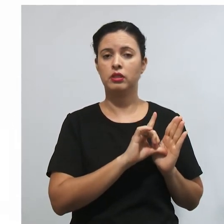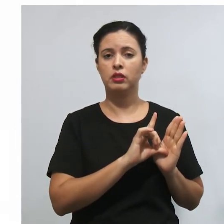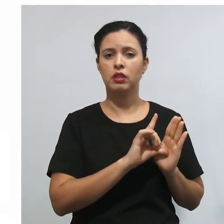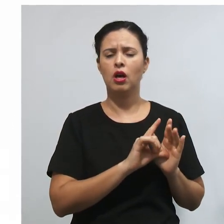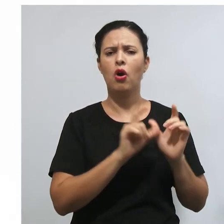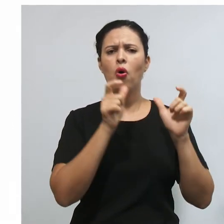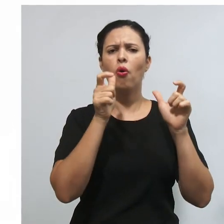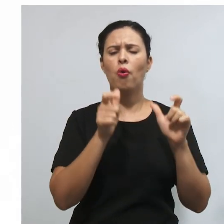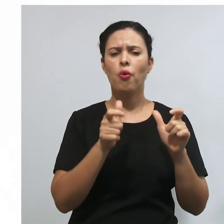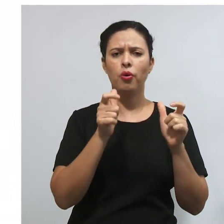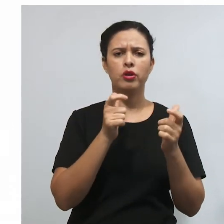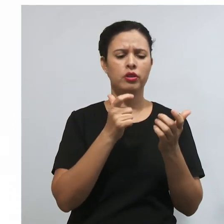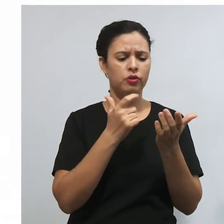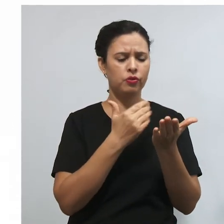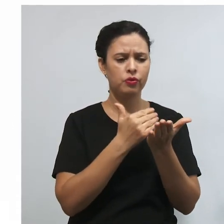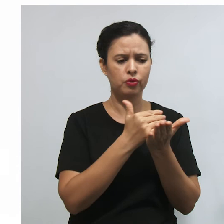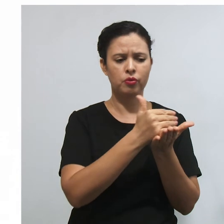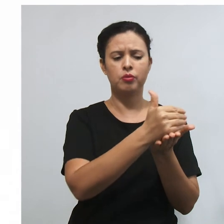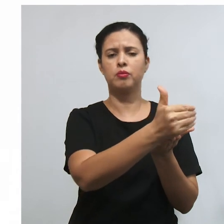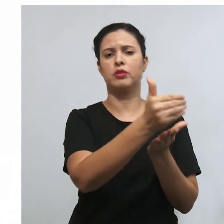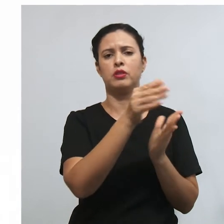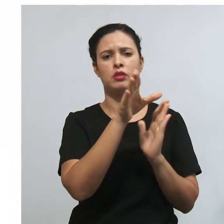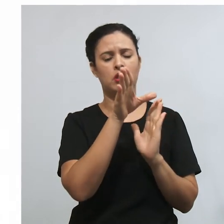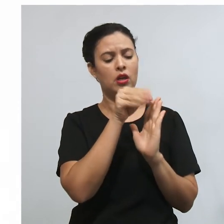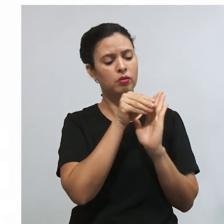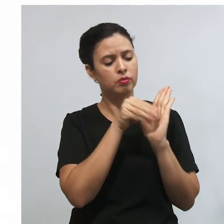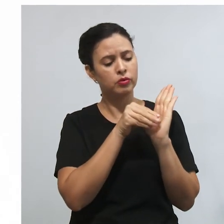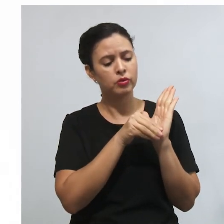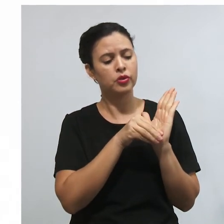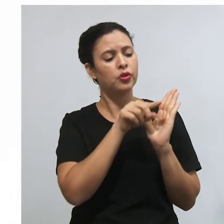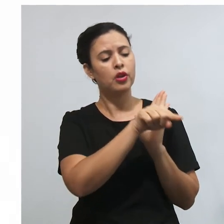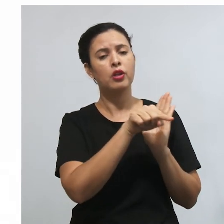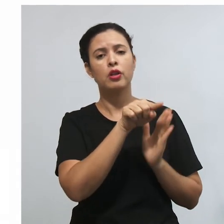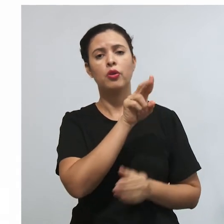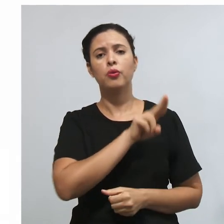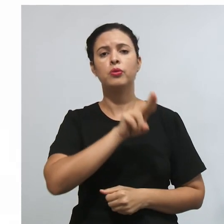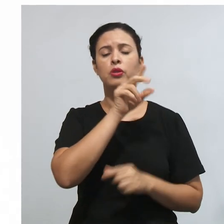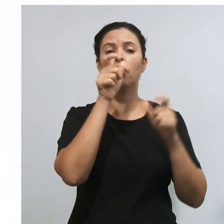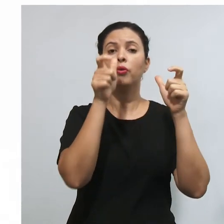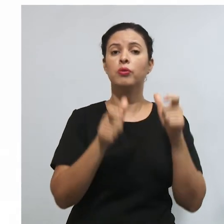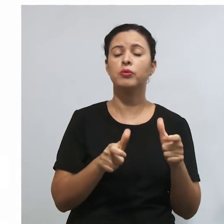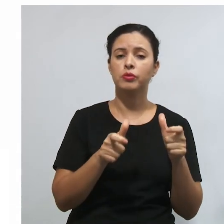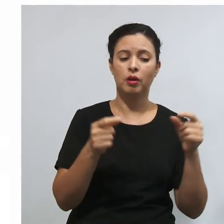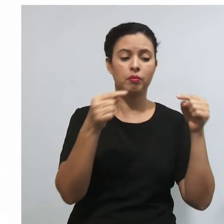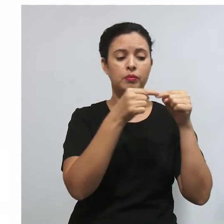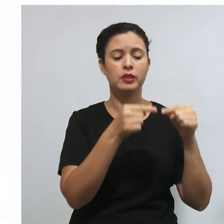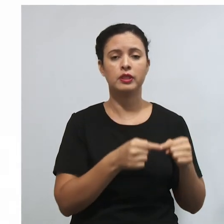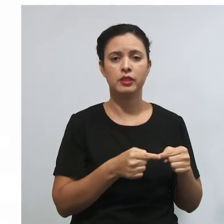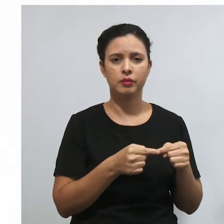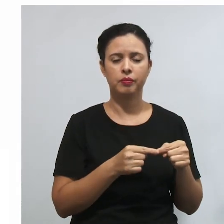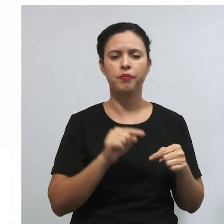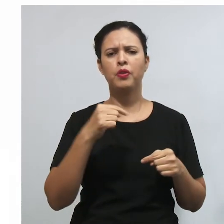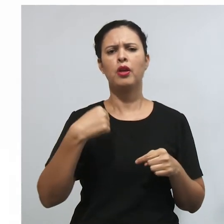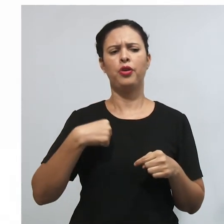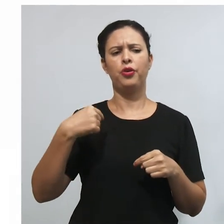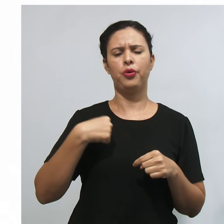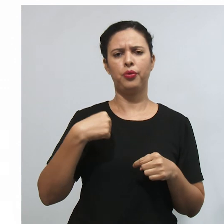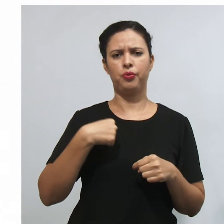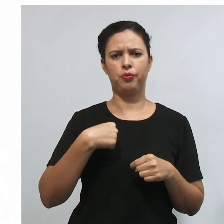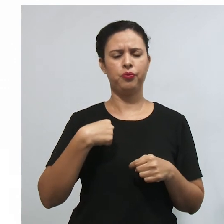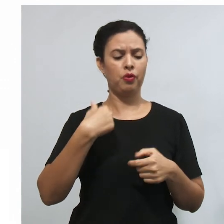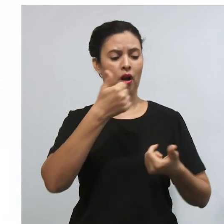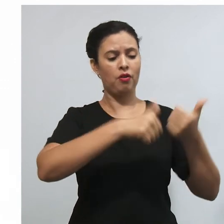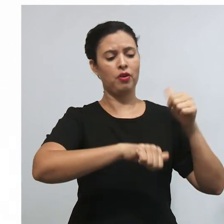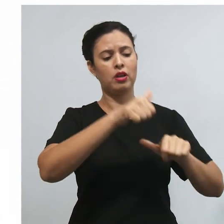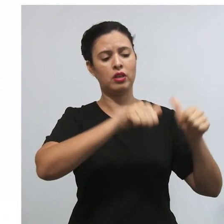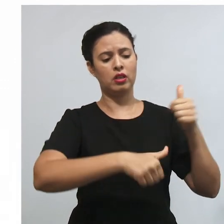é possível aplicar esses conteúdos para os meus alunos? Como posso avaliar o